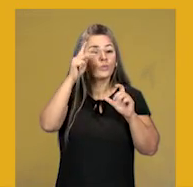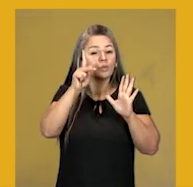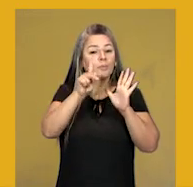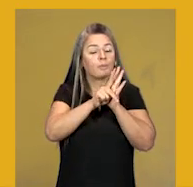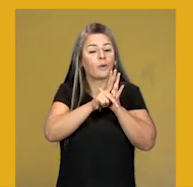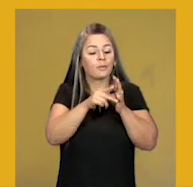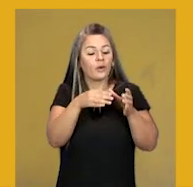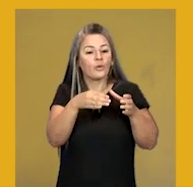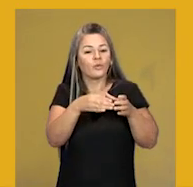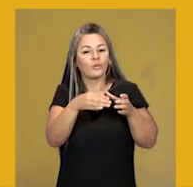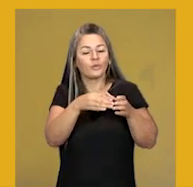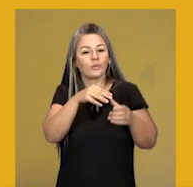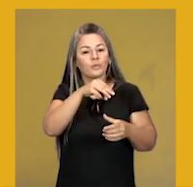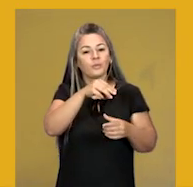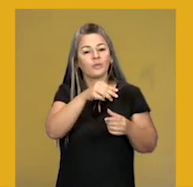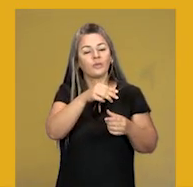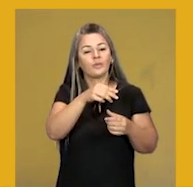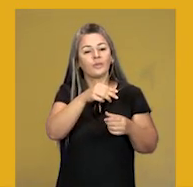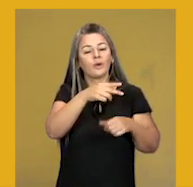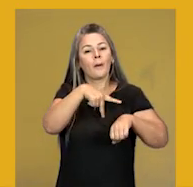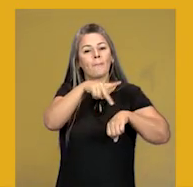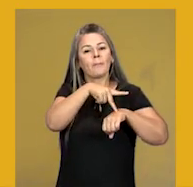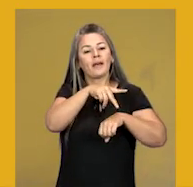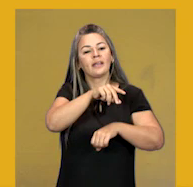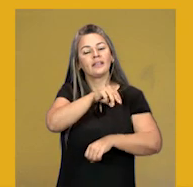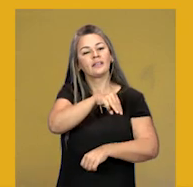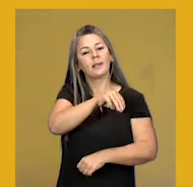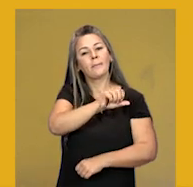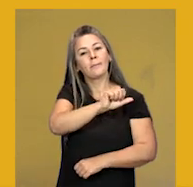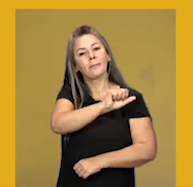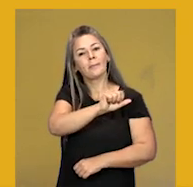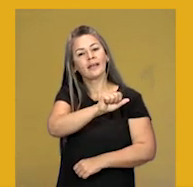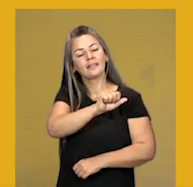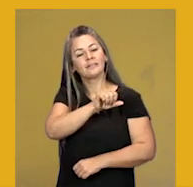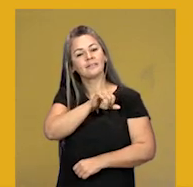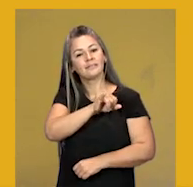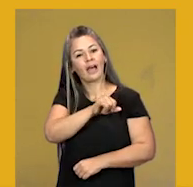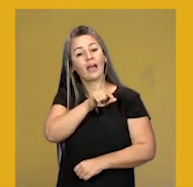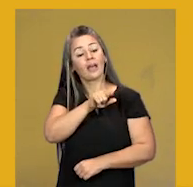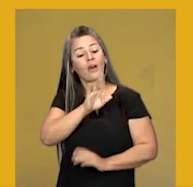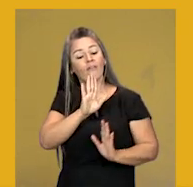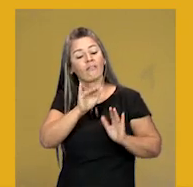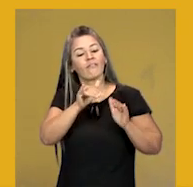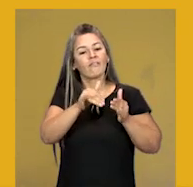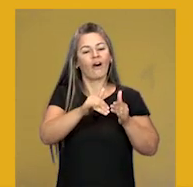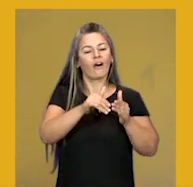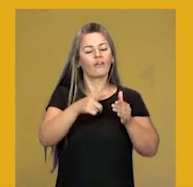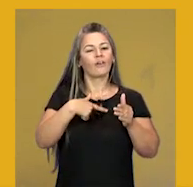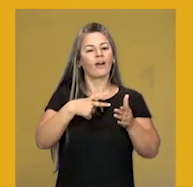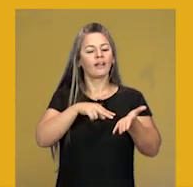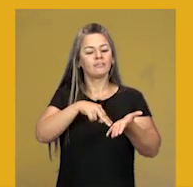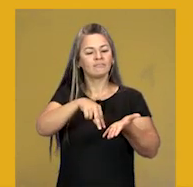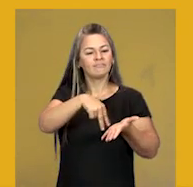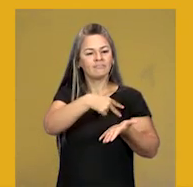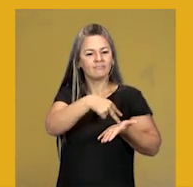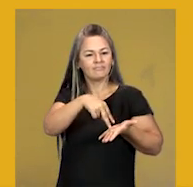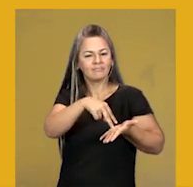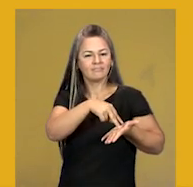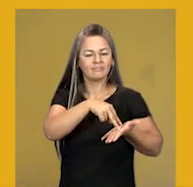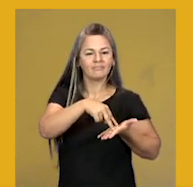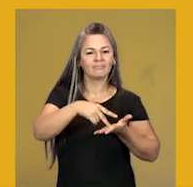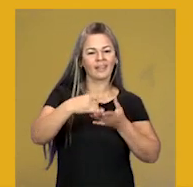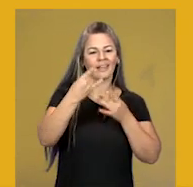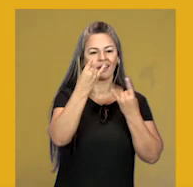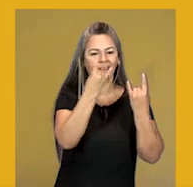Maasai, com a intenção de se mostrarem para as garotas que serão suas futuras esposas. Os jovens